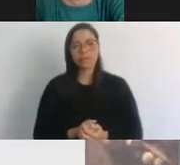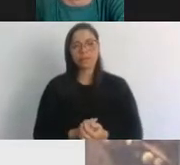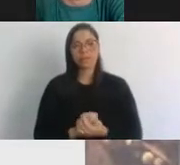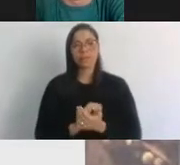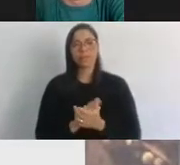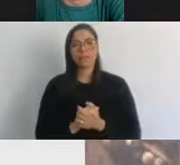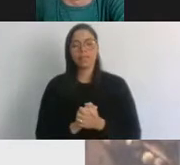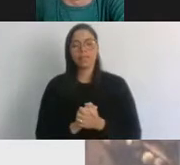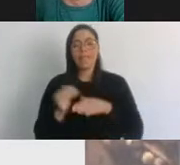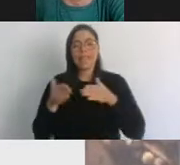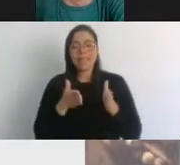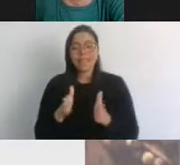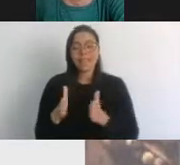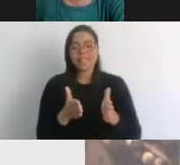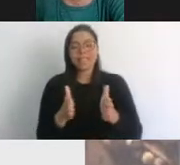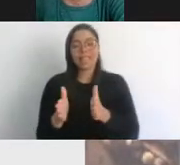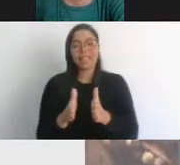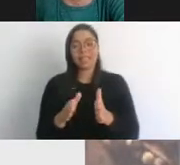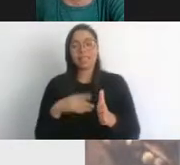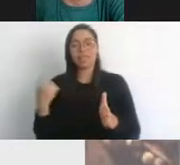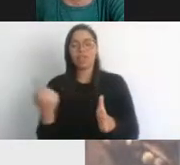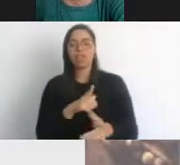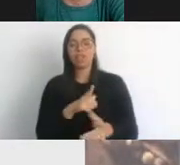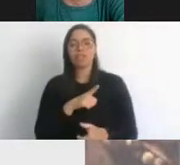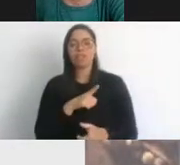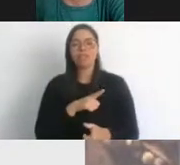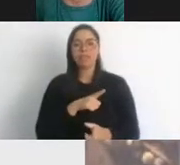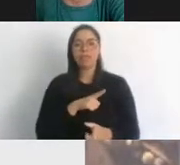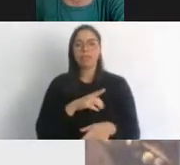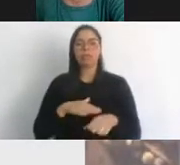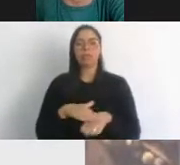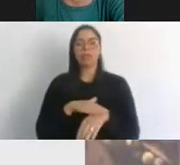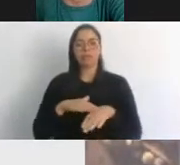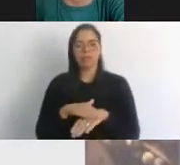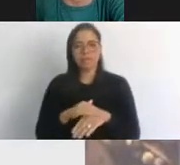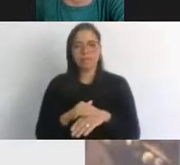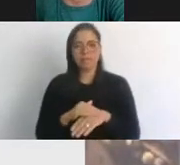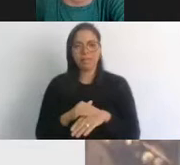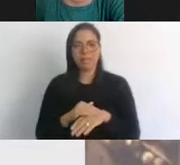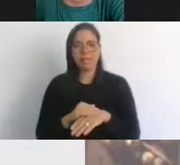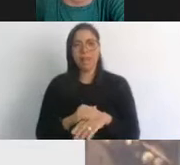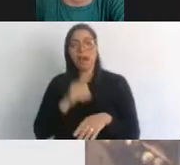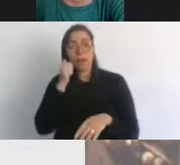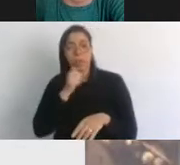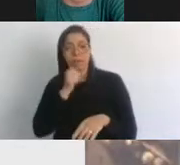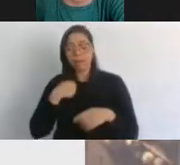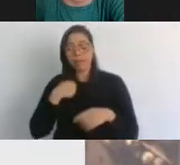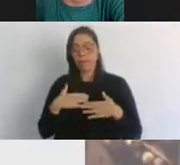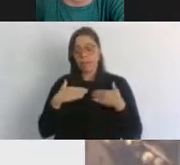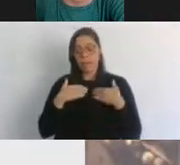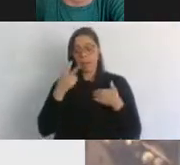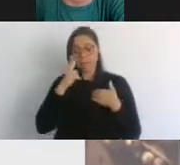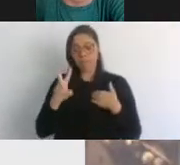é esse caminho que é que nós vamos ter para discutir isso não acredito unidade a meu ver é muito mais